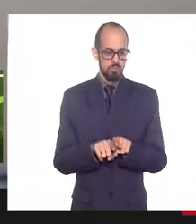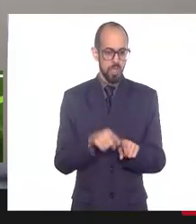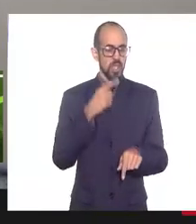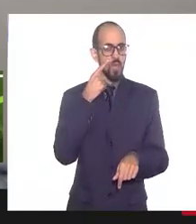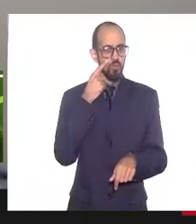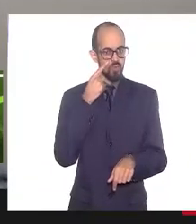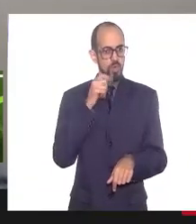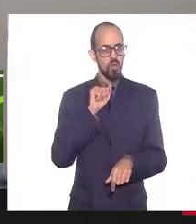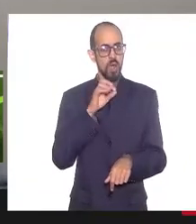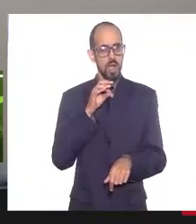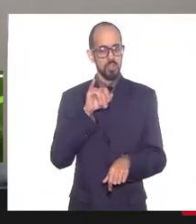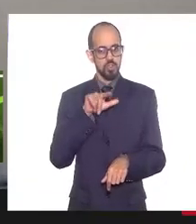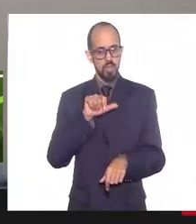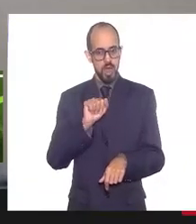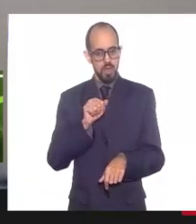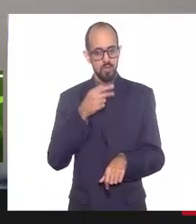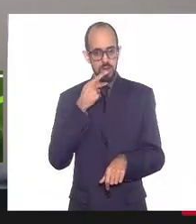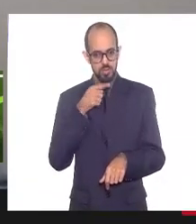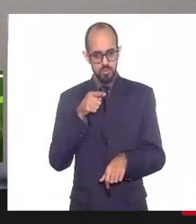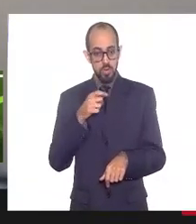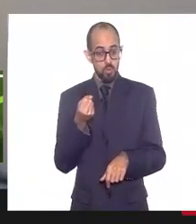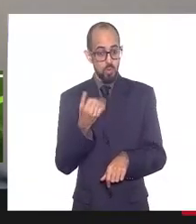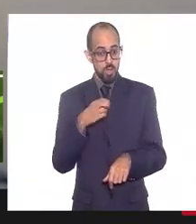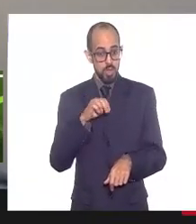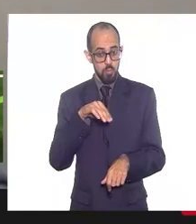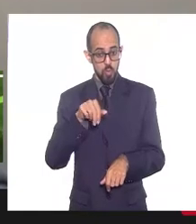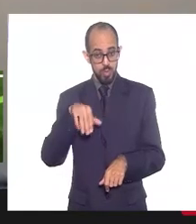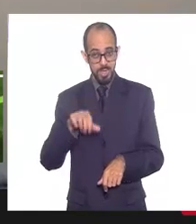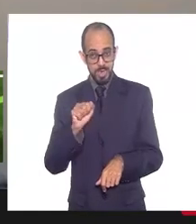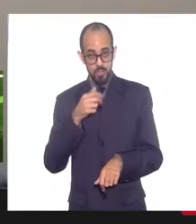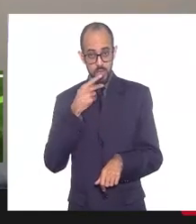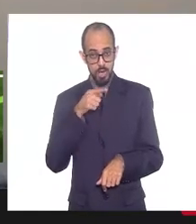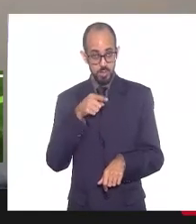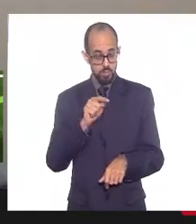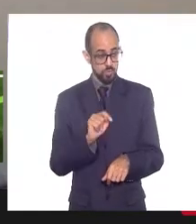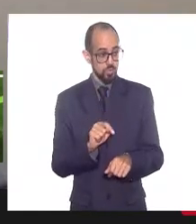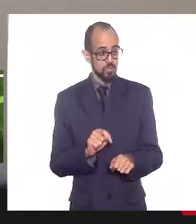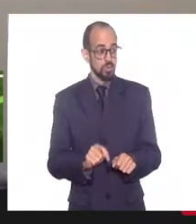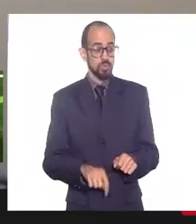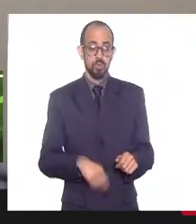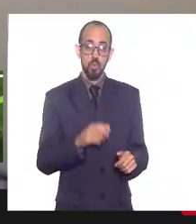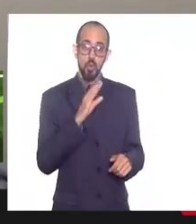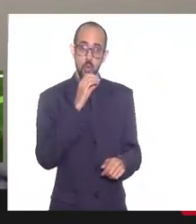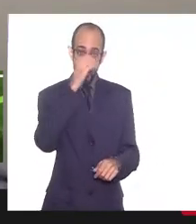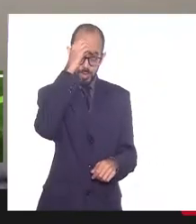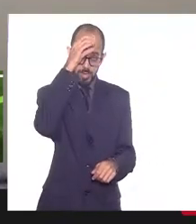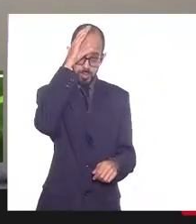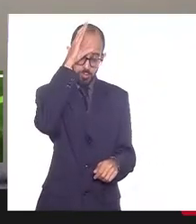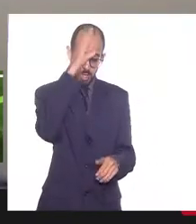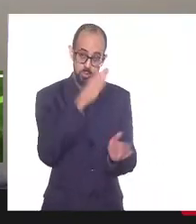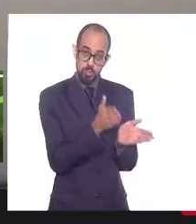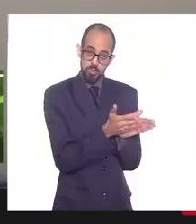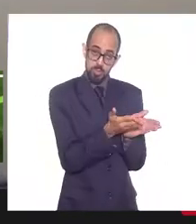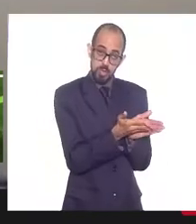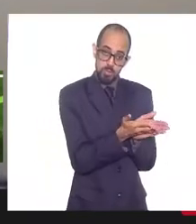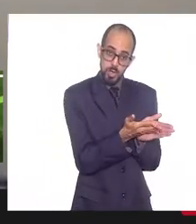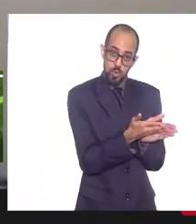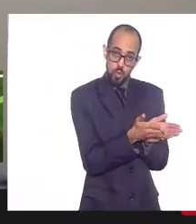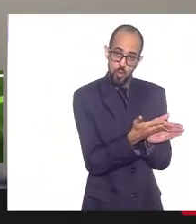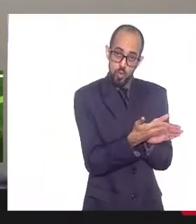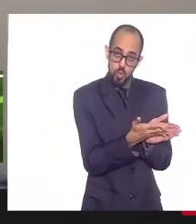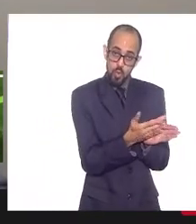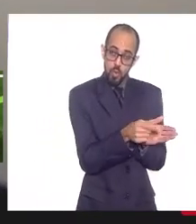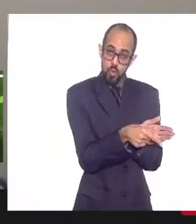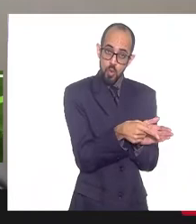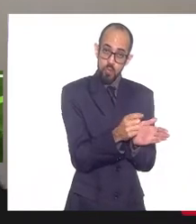da CPI. Quando a Mônica fala agora da exegese, da hermenêutica bíblica, muitos discursos de determinados